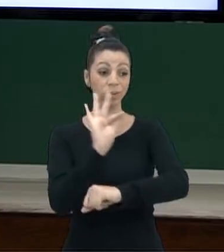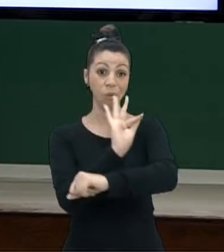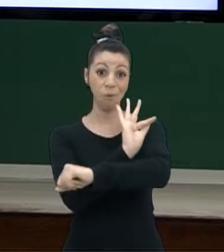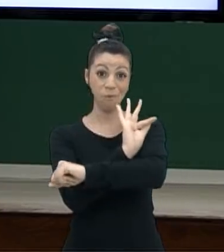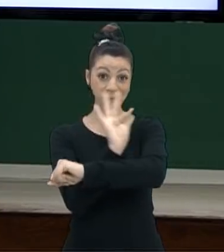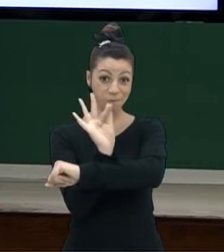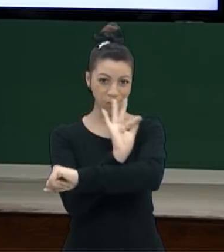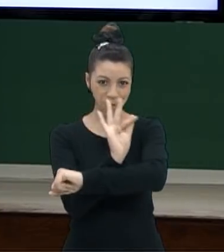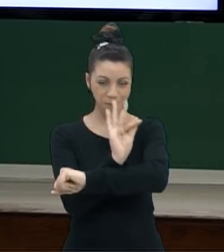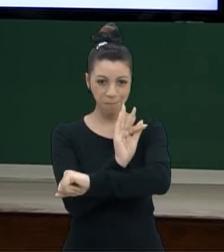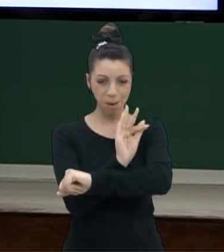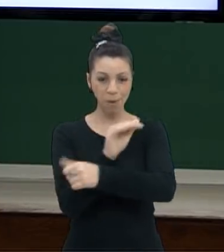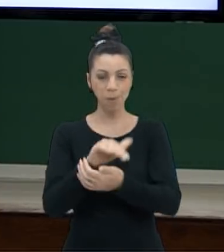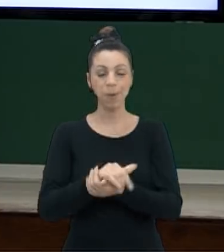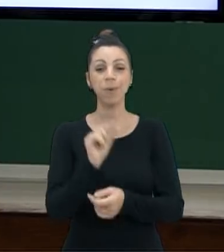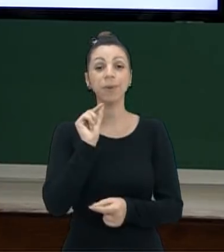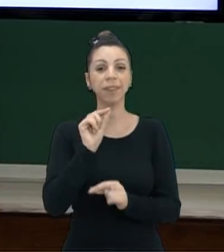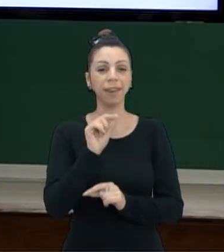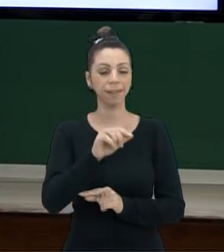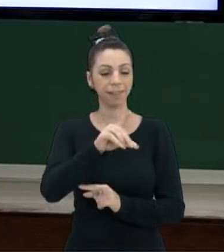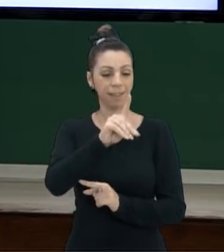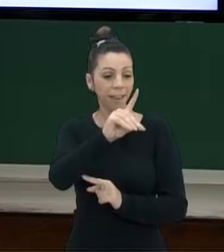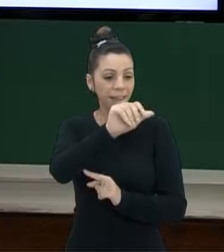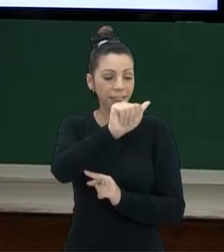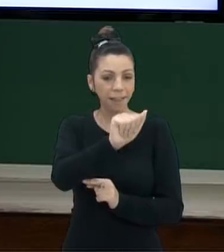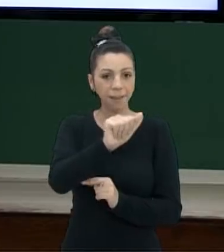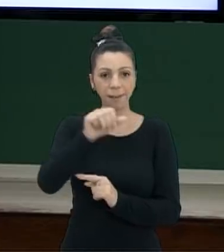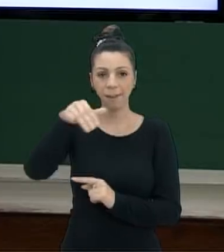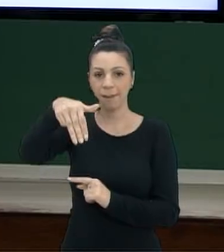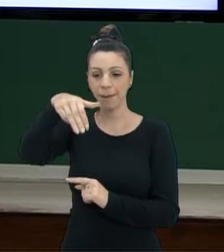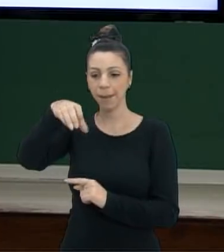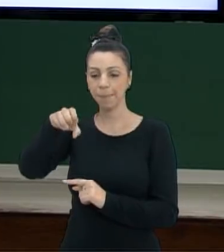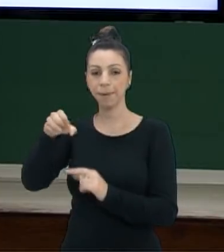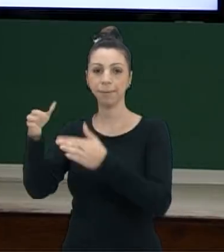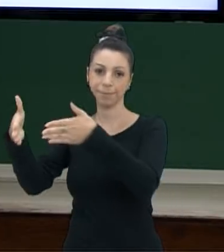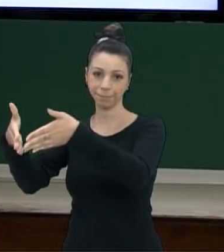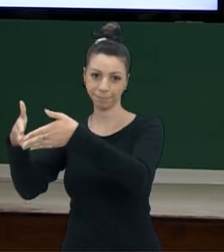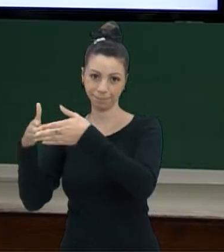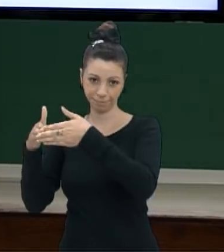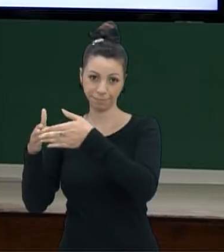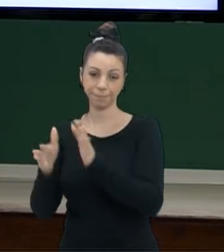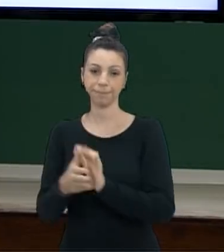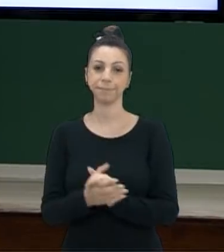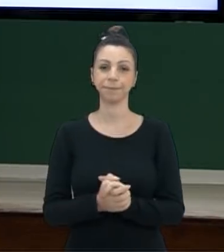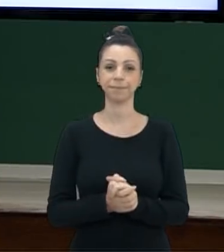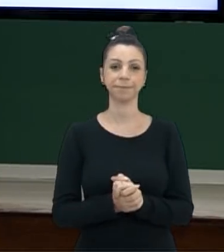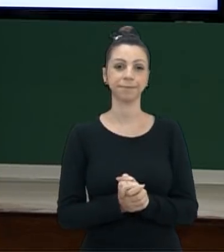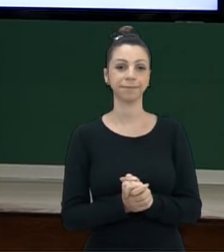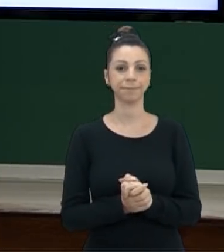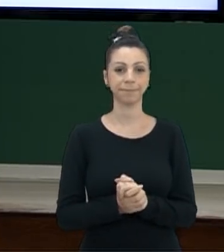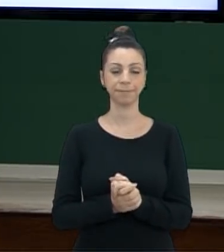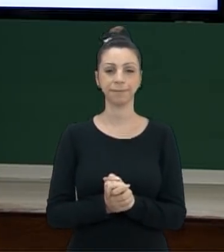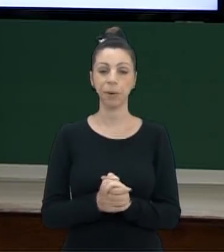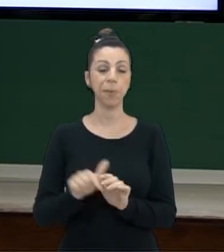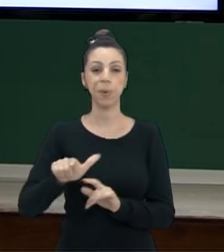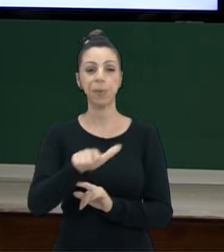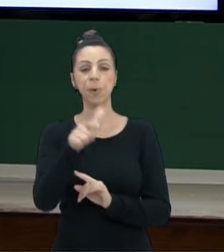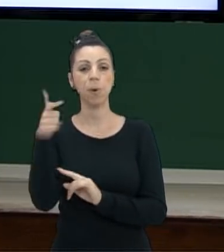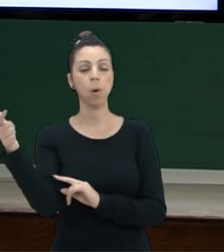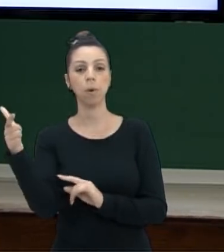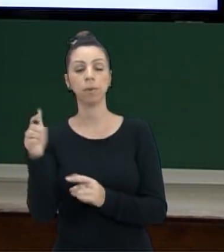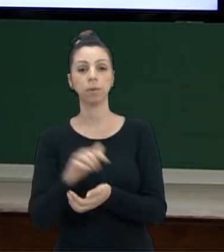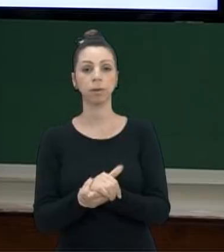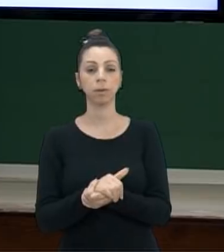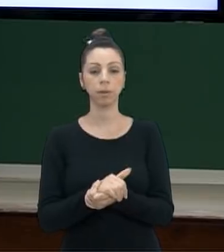muito estranho, né? Sim, dá-me licença. Ou ainda, uma outra forma, dependendo do que eu quero dizer,